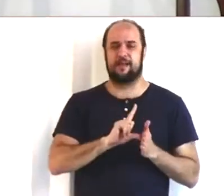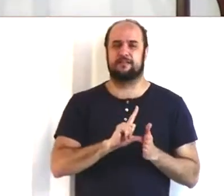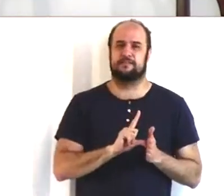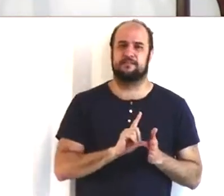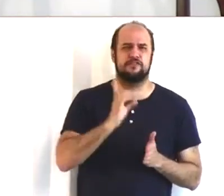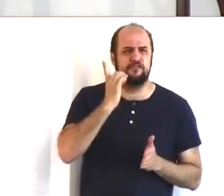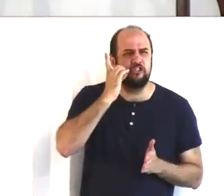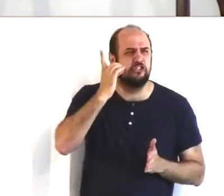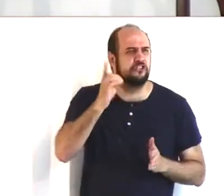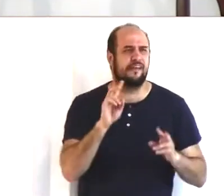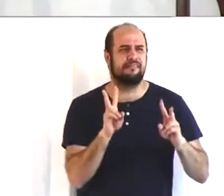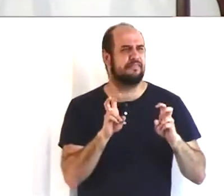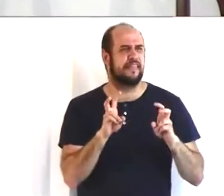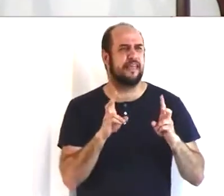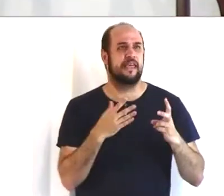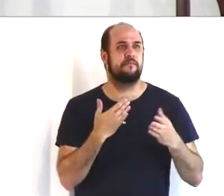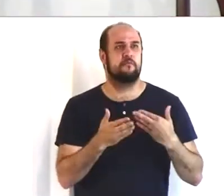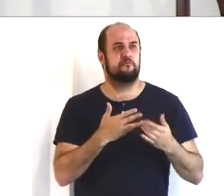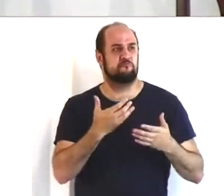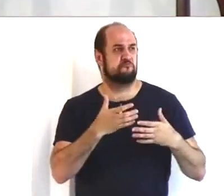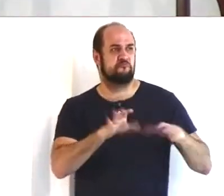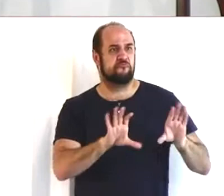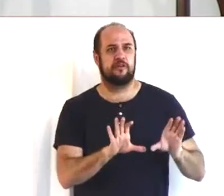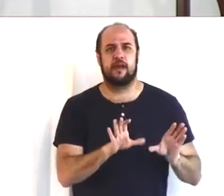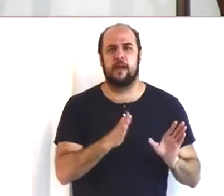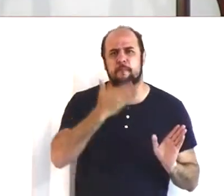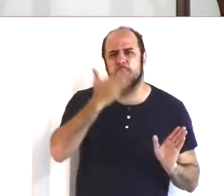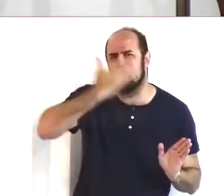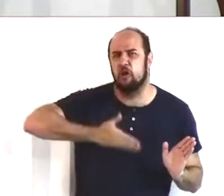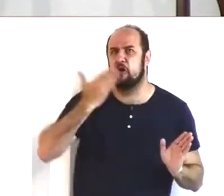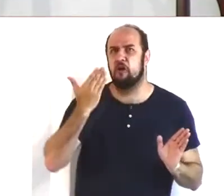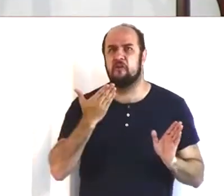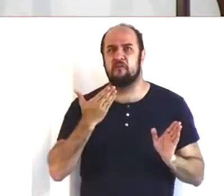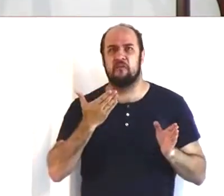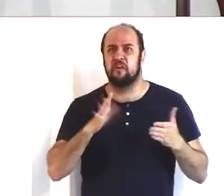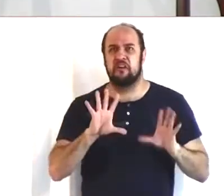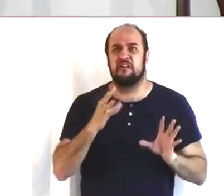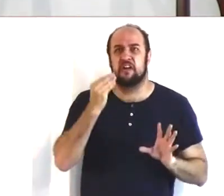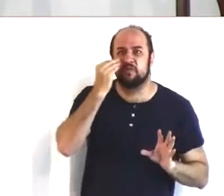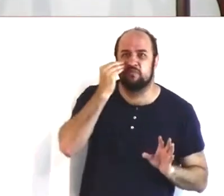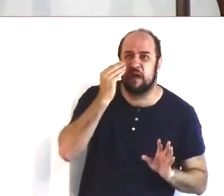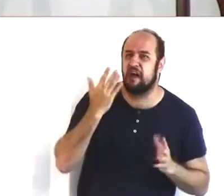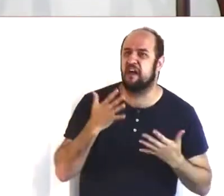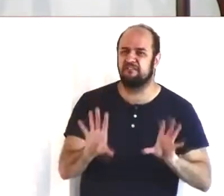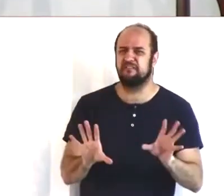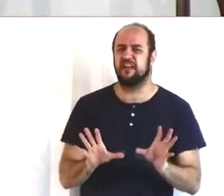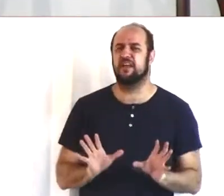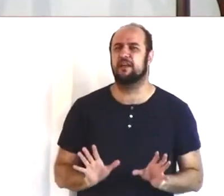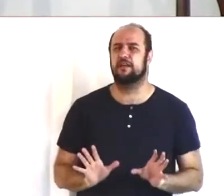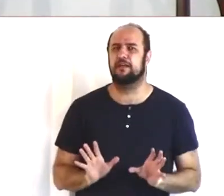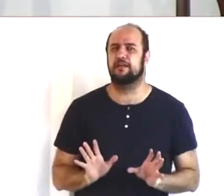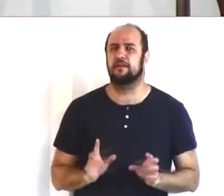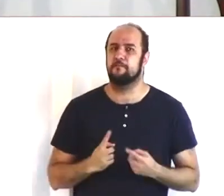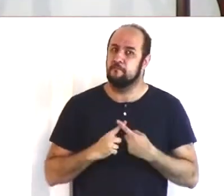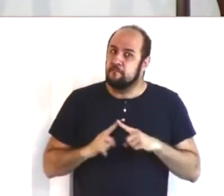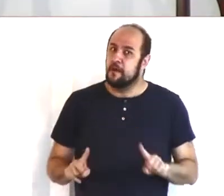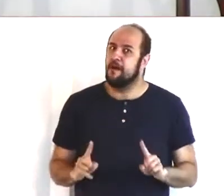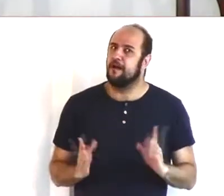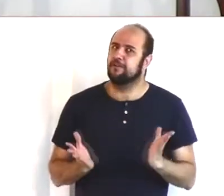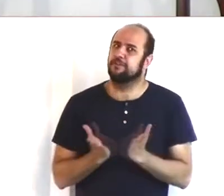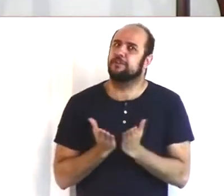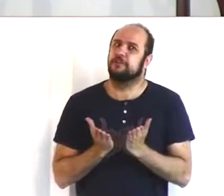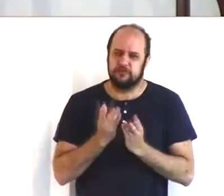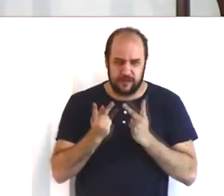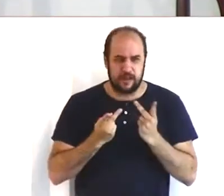dia ou num tempo atual que ninguém quer ser provado, ninguém quer ser testado. O cristianismo teria de dizer que venham